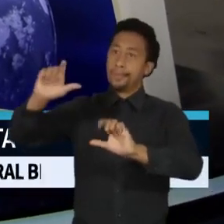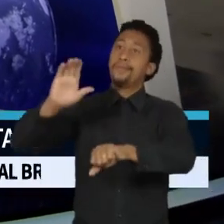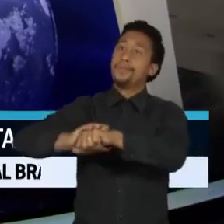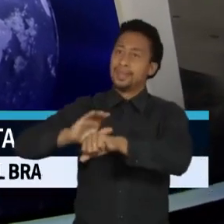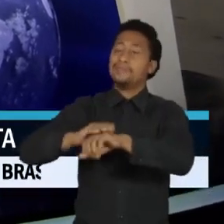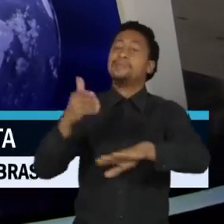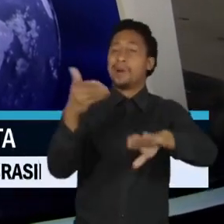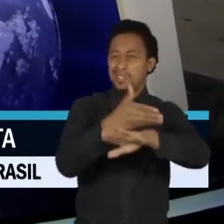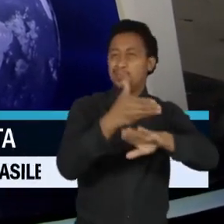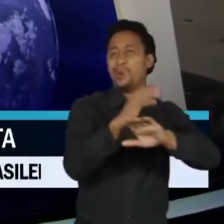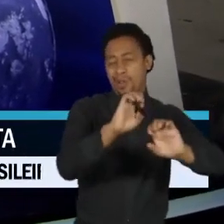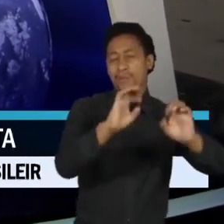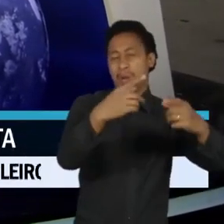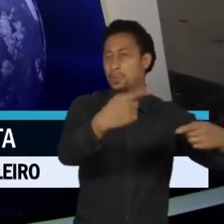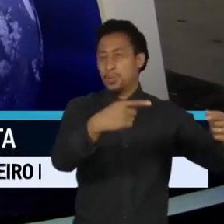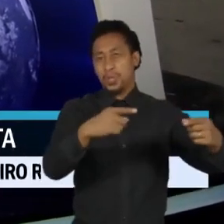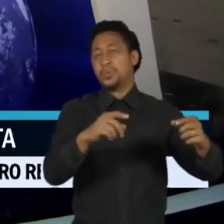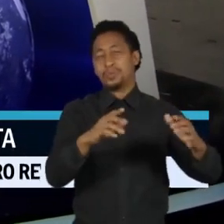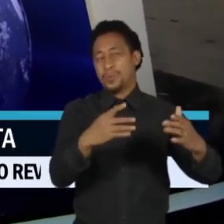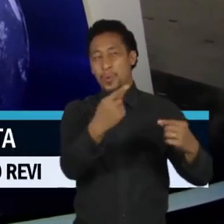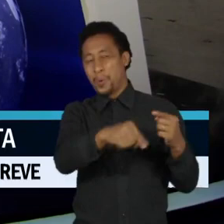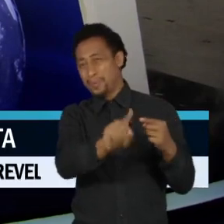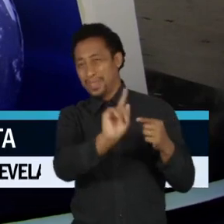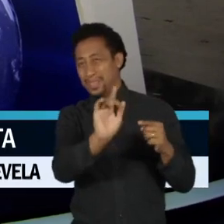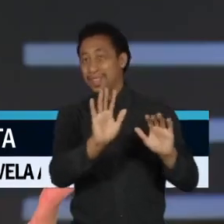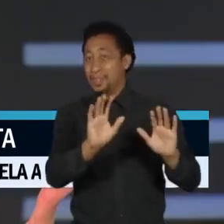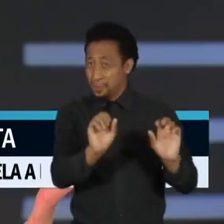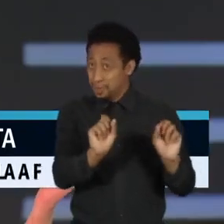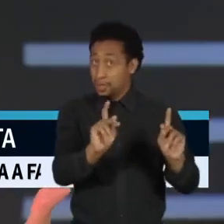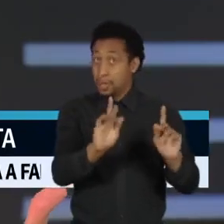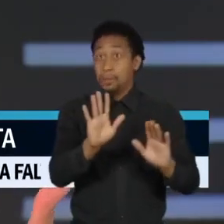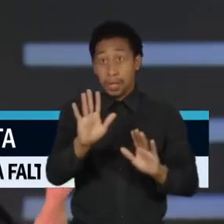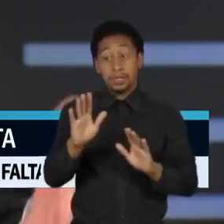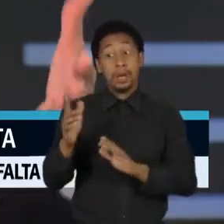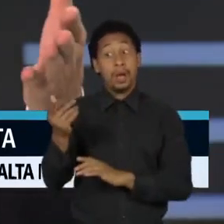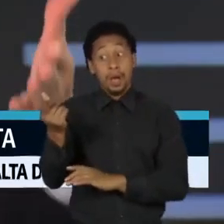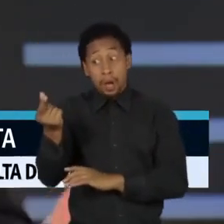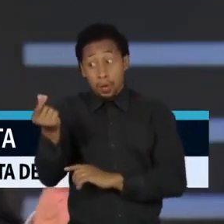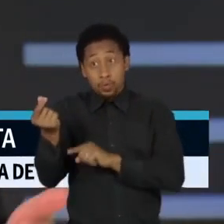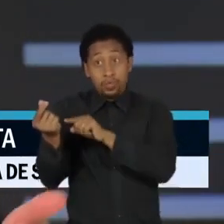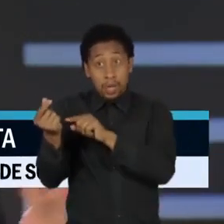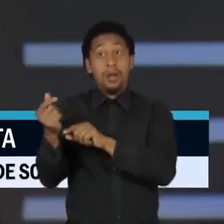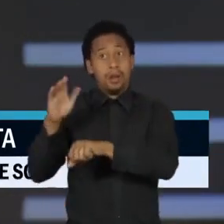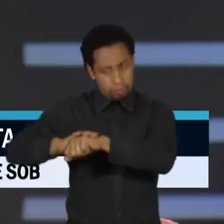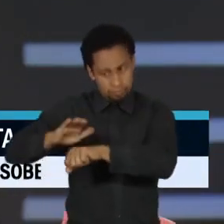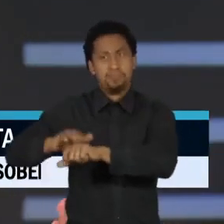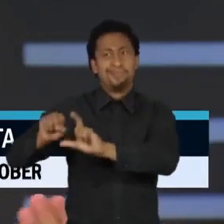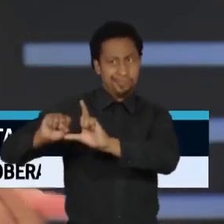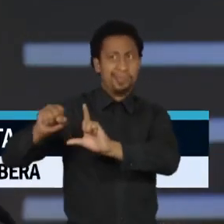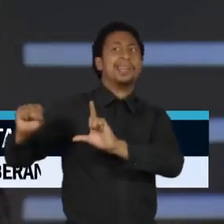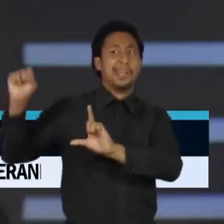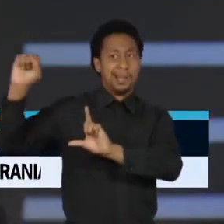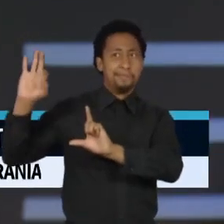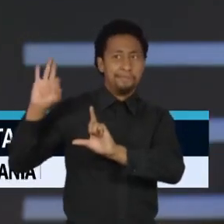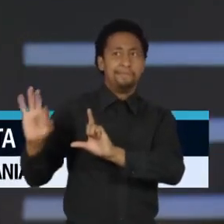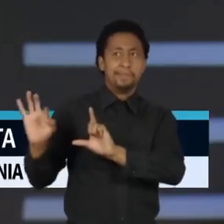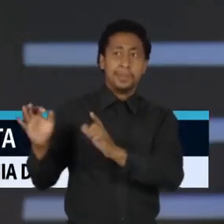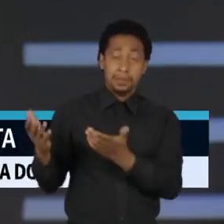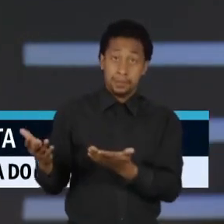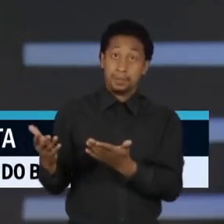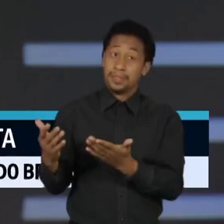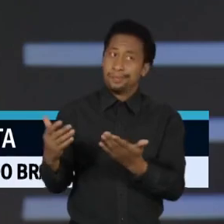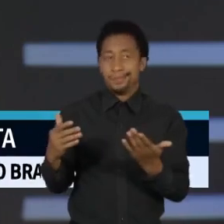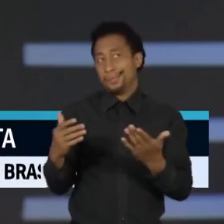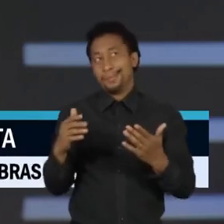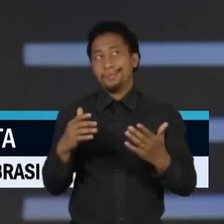eventos políticos que não deveria. Mas ele não é que ele foi partidário na gestão da moeda. Ele subiu fortemente os juros já no ano passado. Então, não tem nada a ver